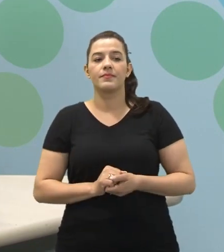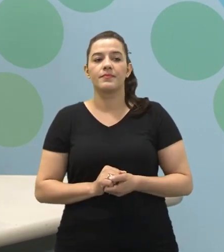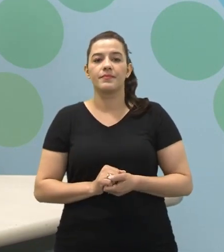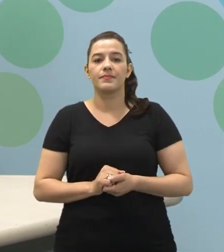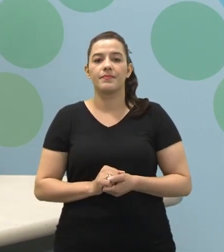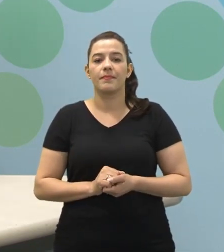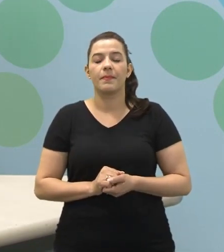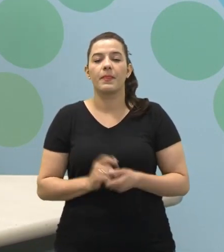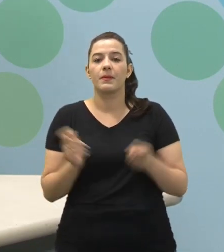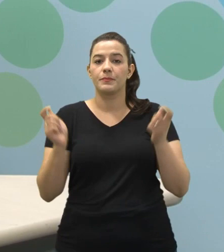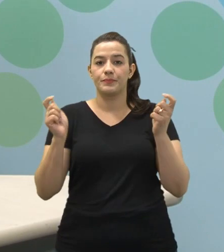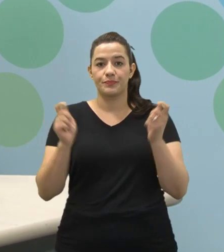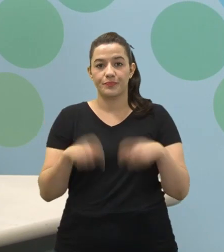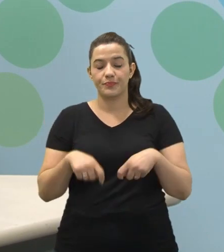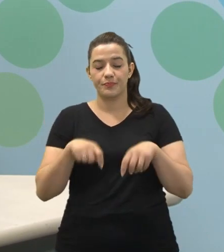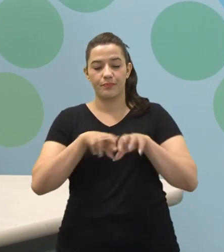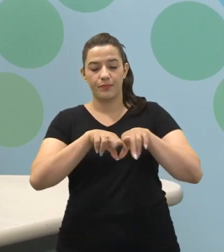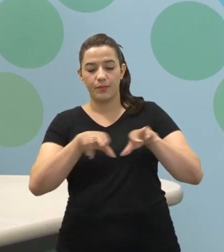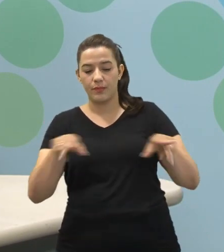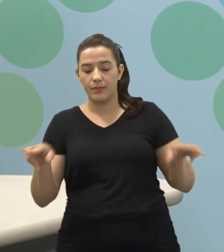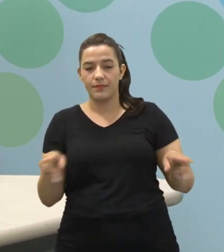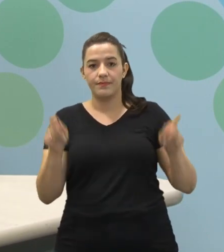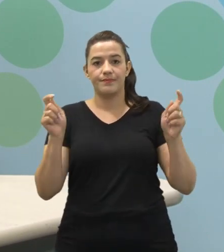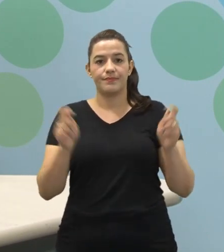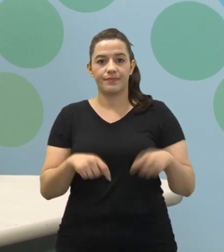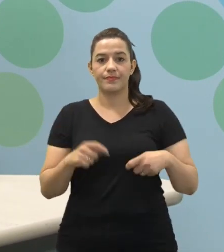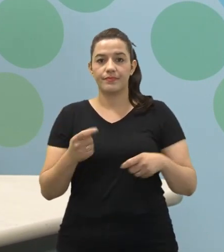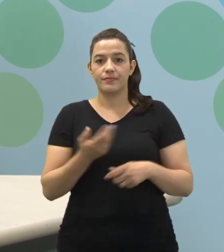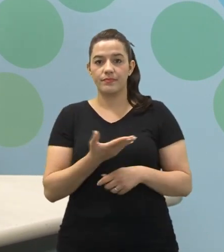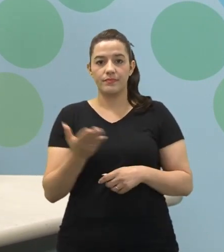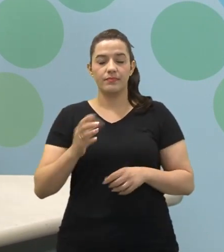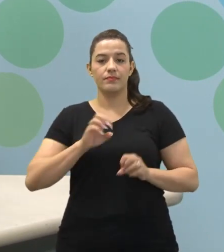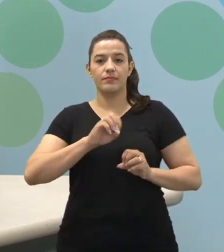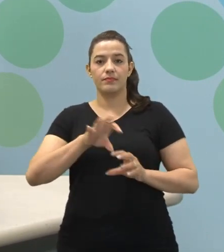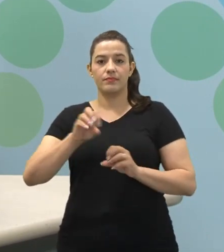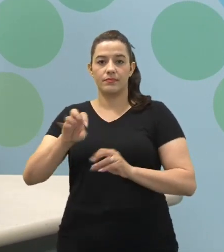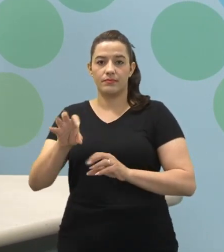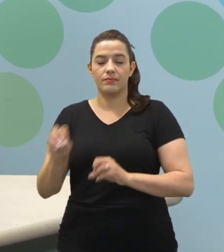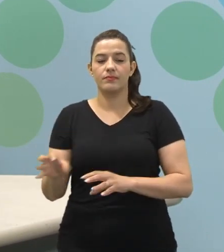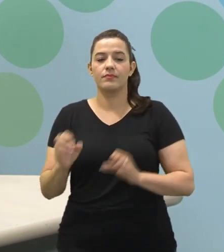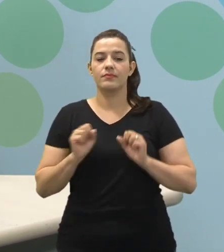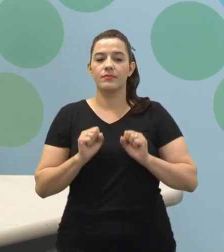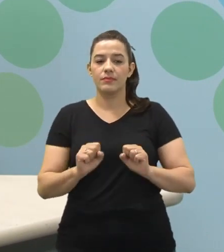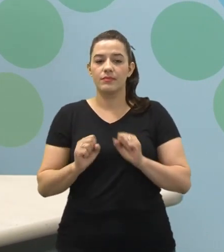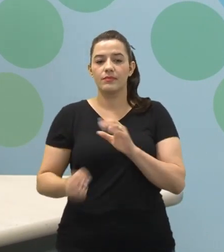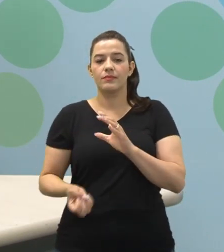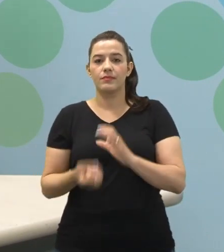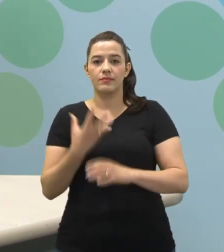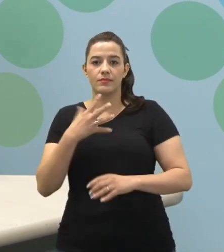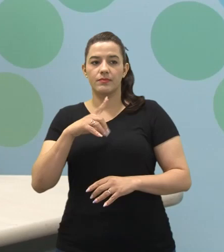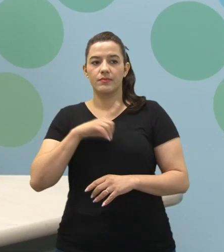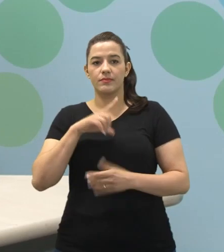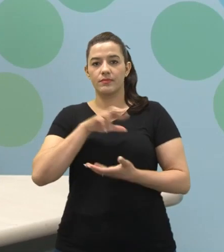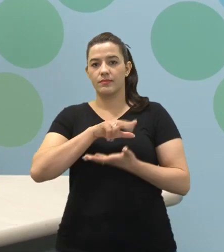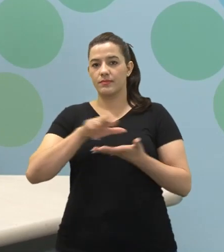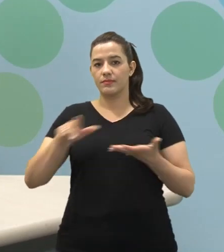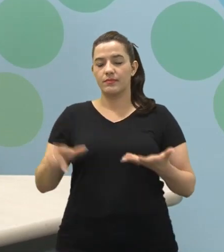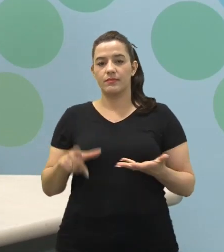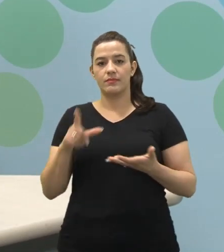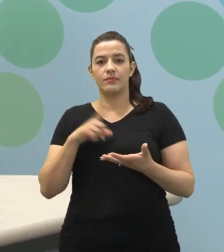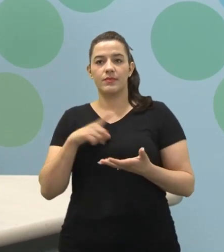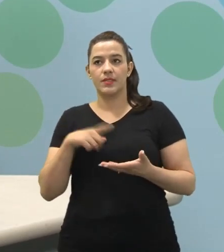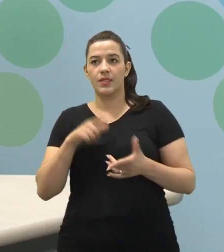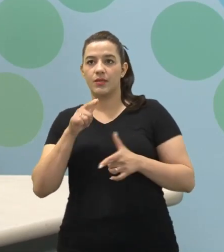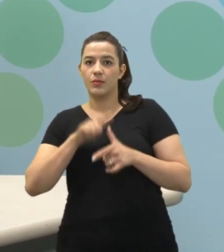as possíveis as várias possibilidades elas podem surgir através da resolução